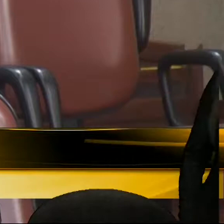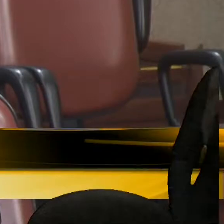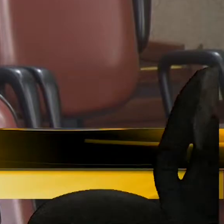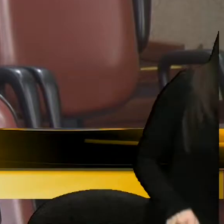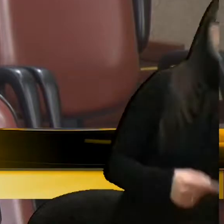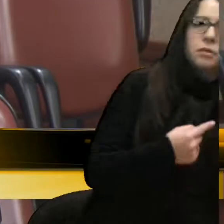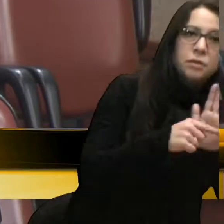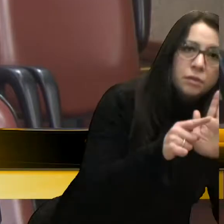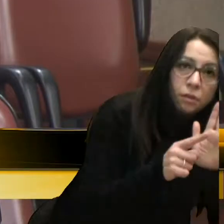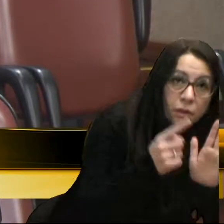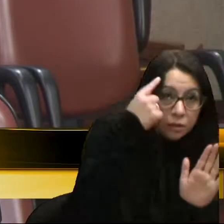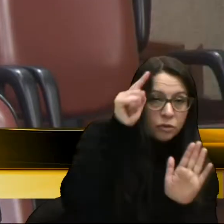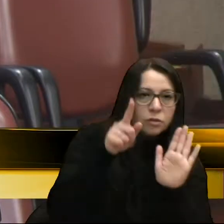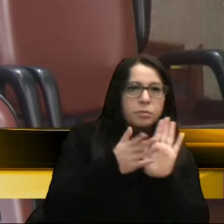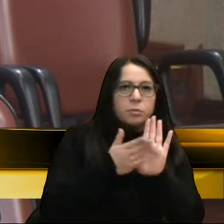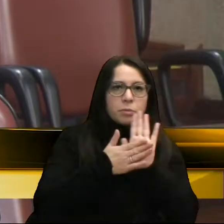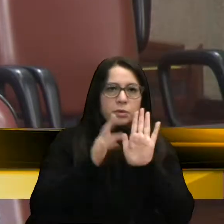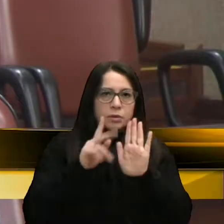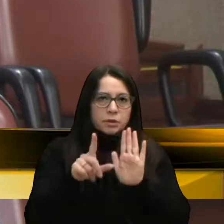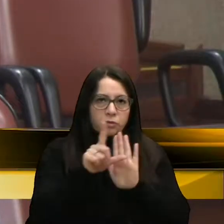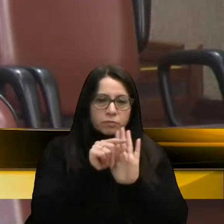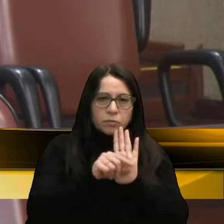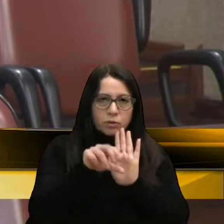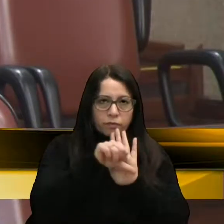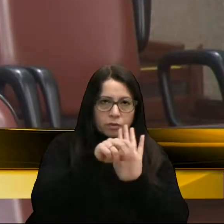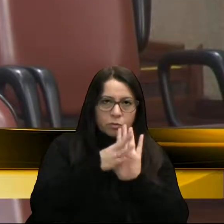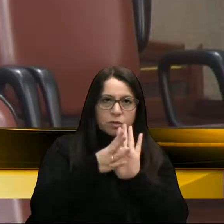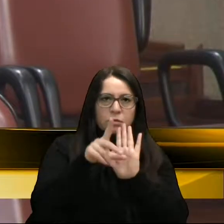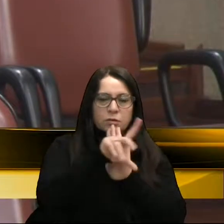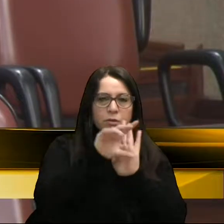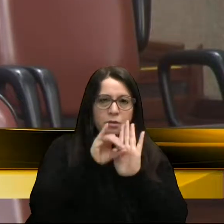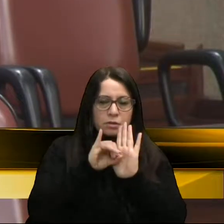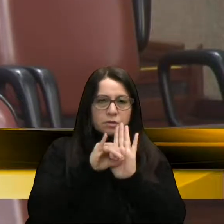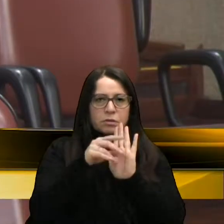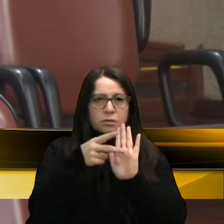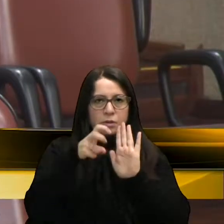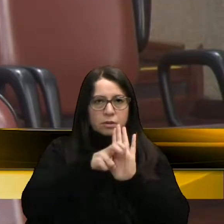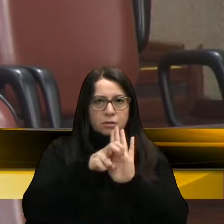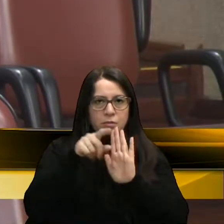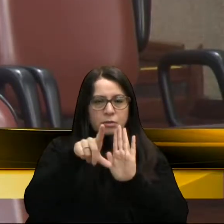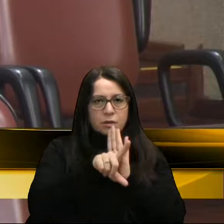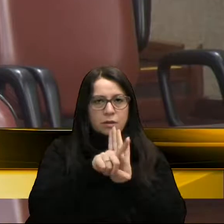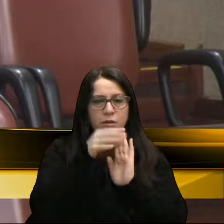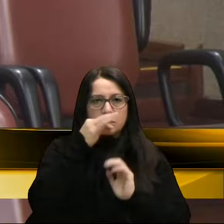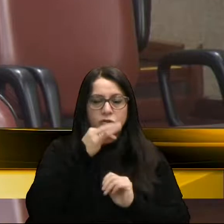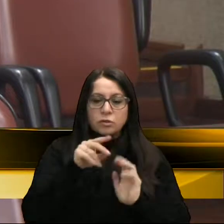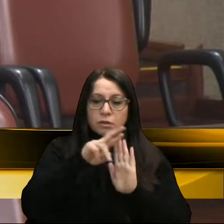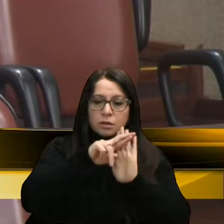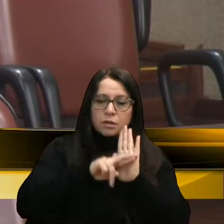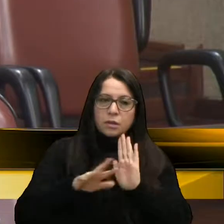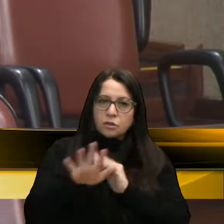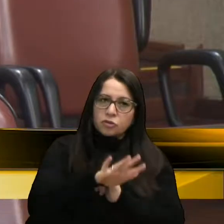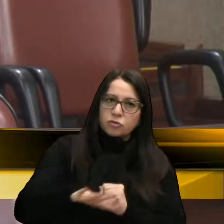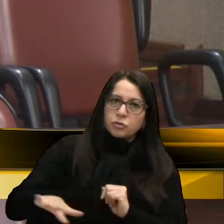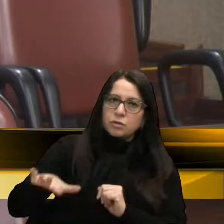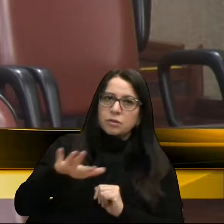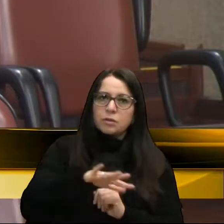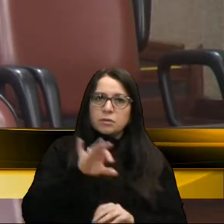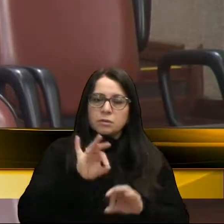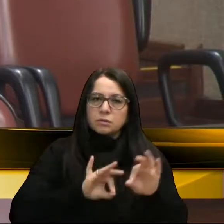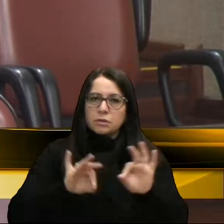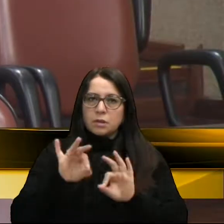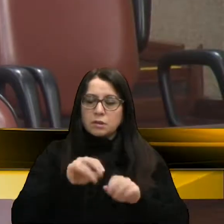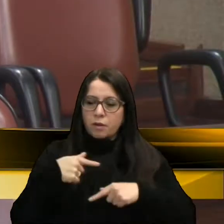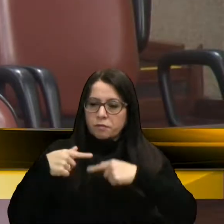artigo 94, inciso 5º da Lei Orgânica de Caxias do Sul, que disciplina as regras gerais de organização